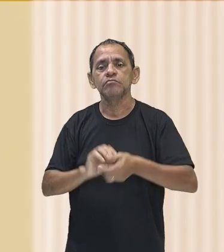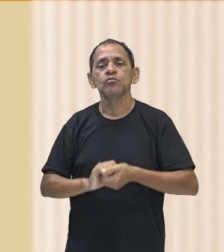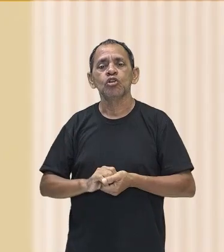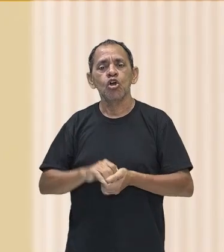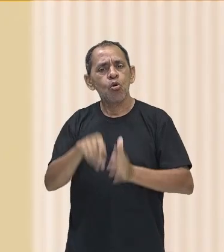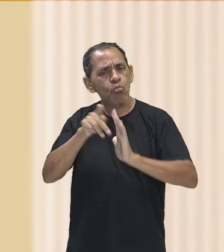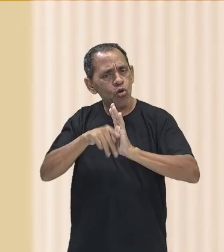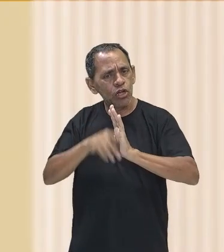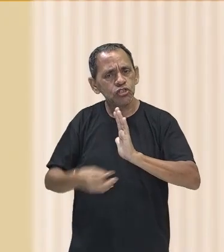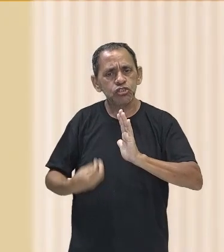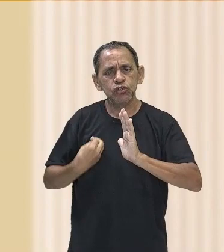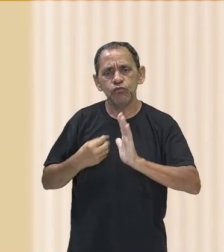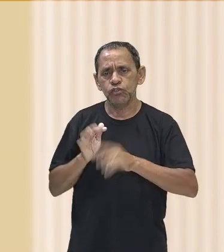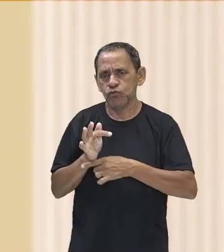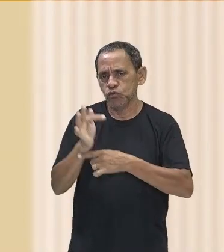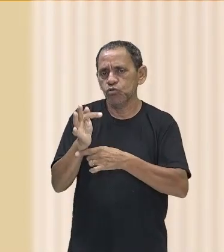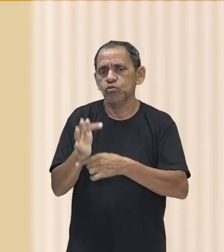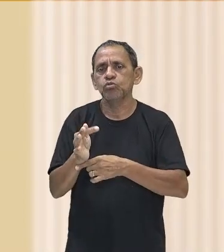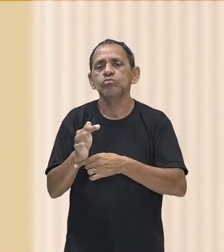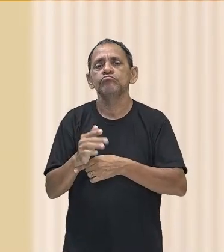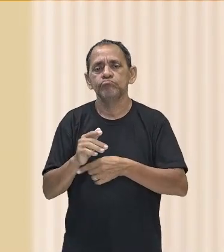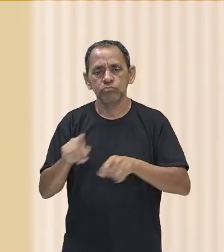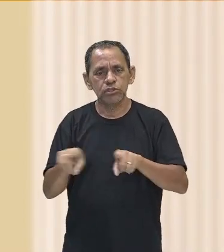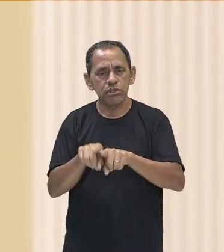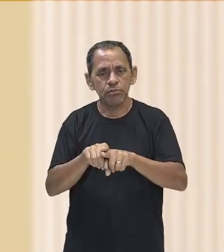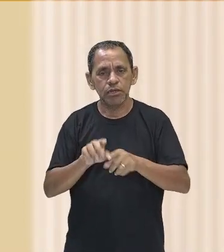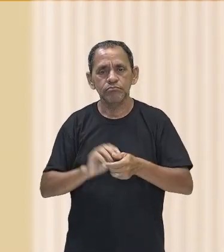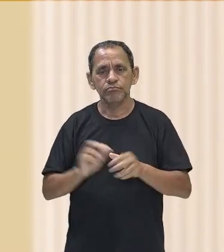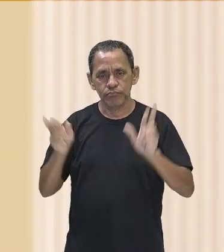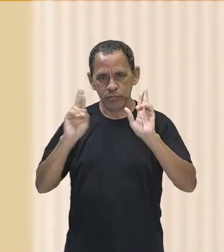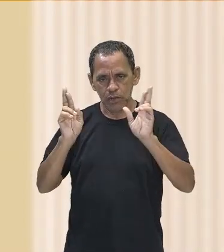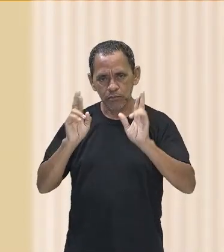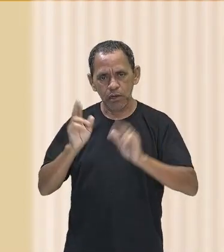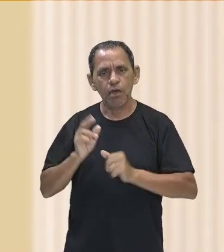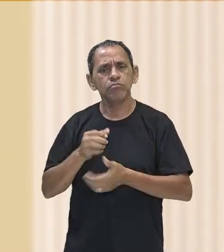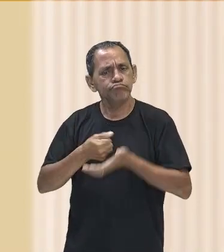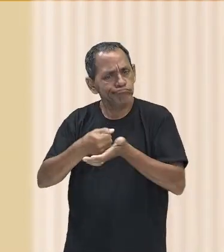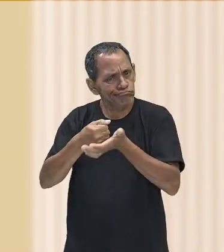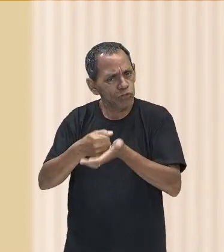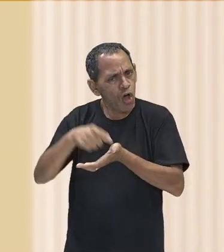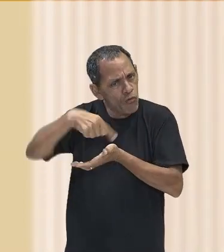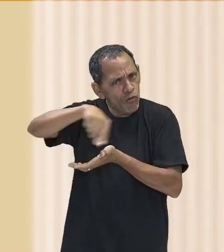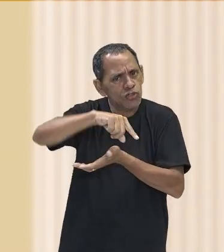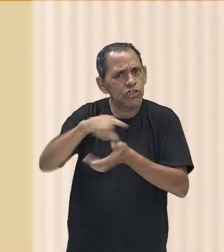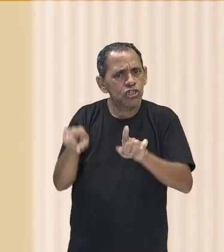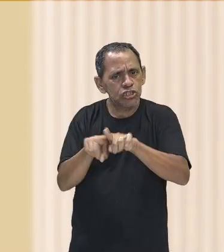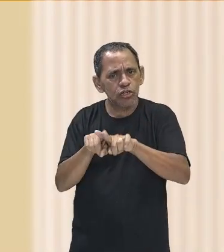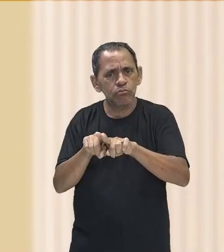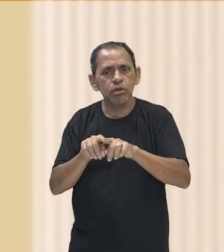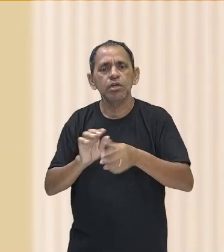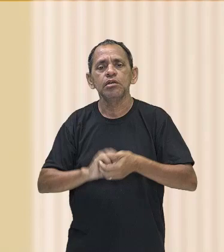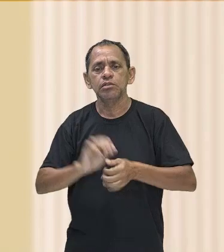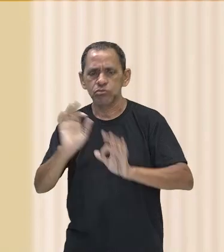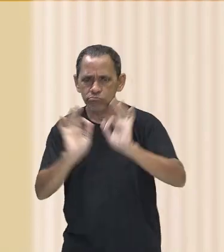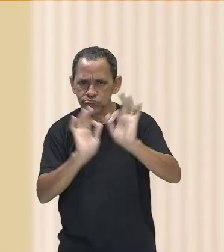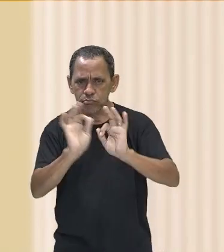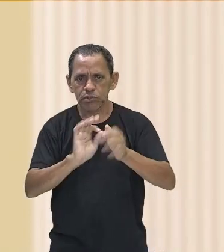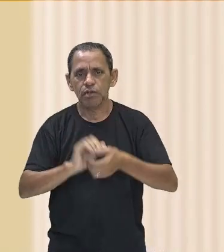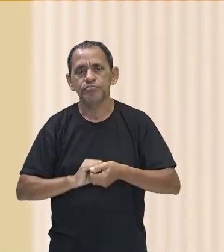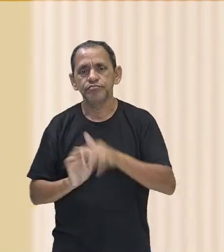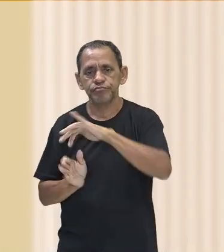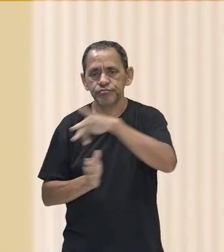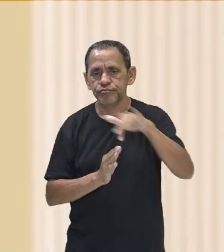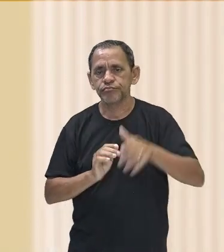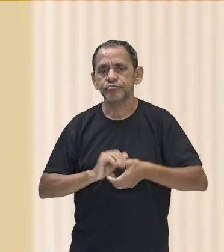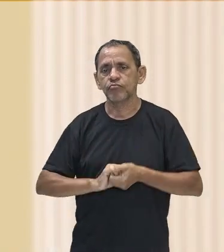que serve para isso, tá bom? Espero que ele ajude vocês aí nessa montagem, tá bom? Vamos continuar